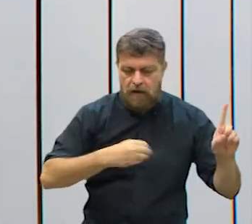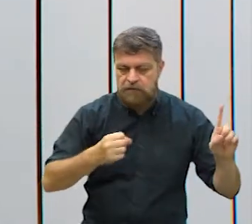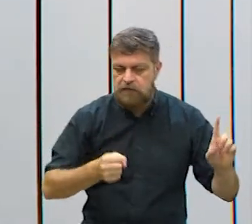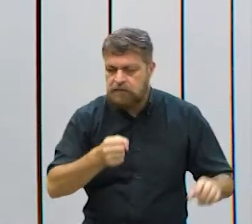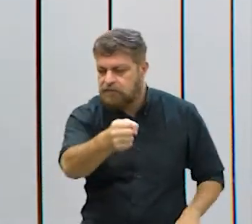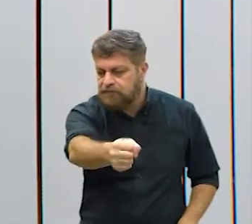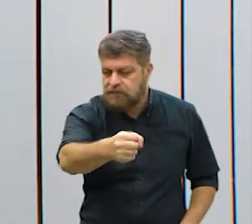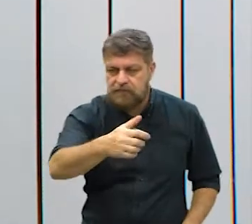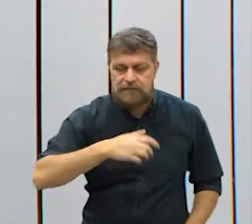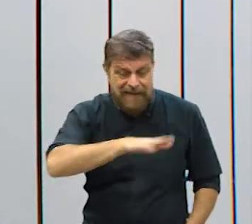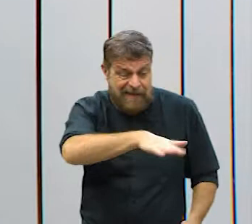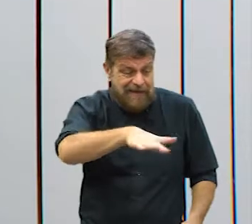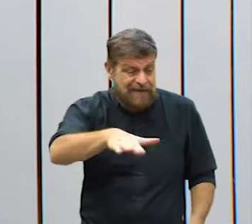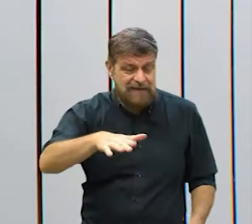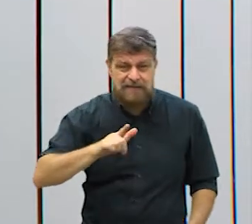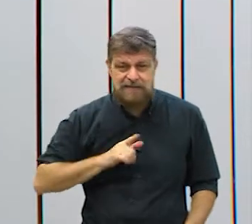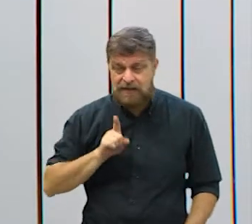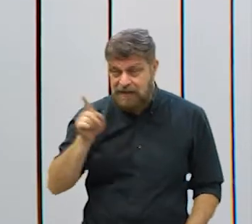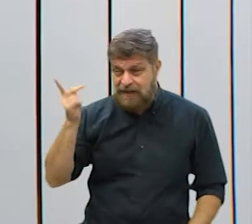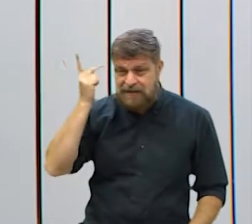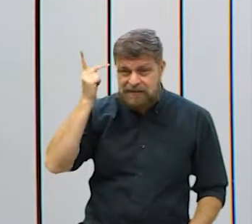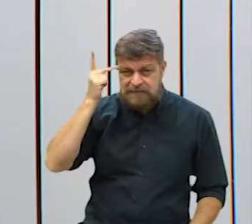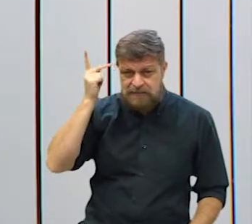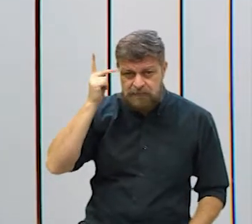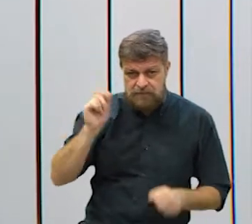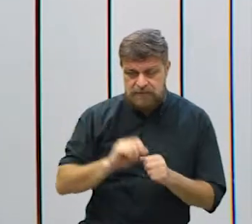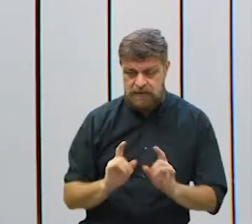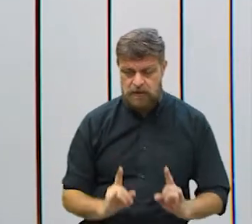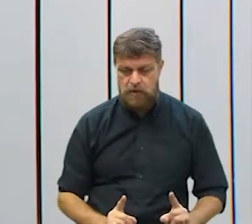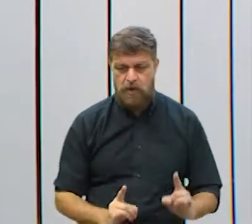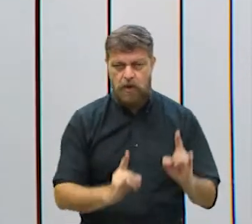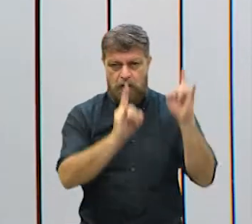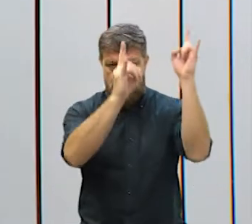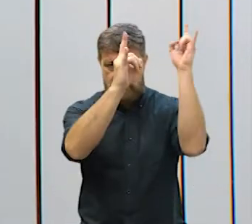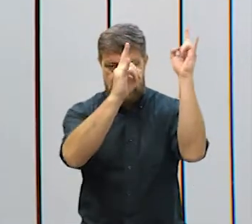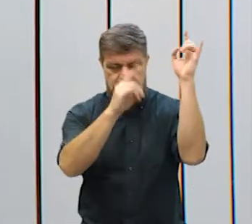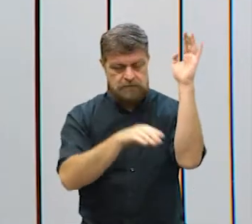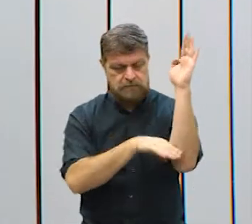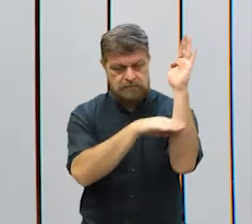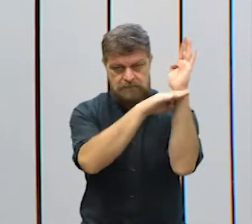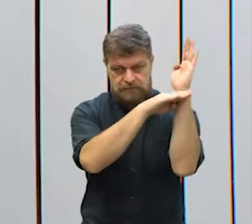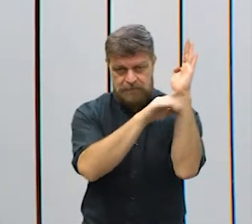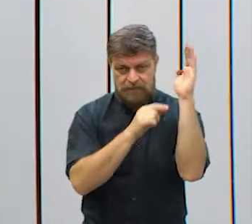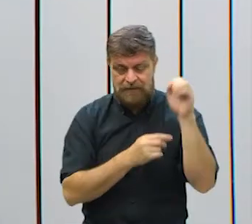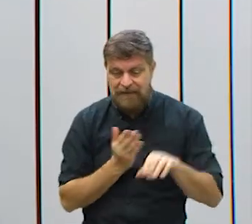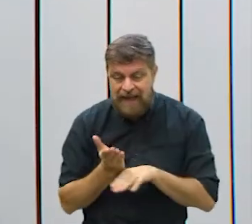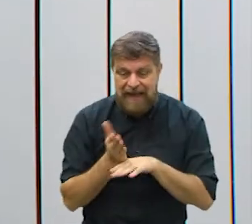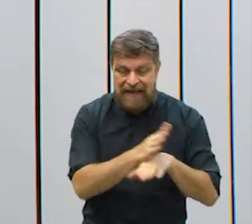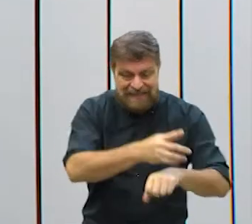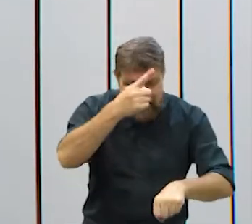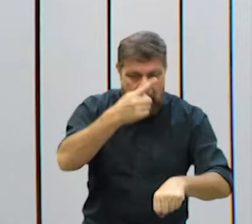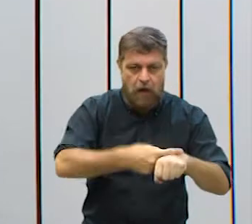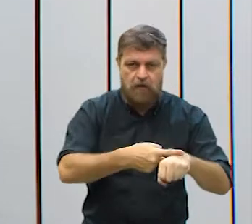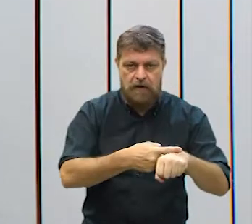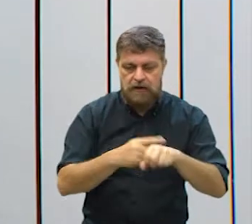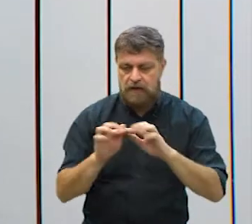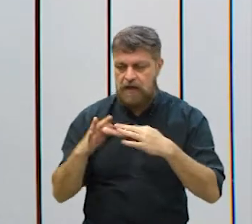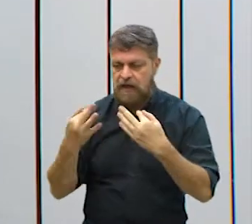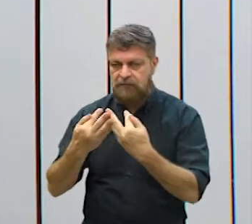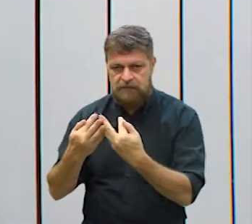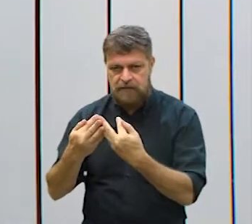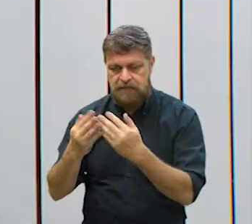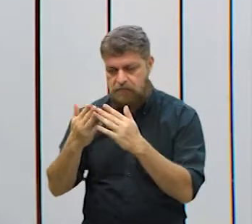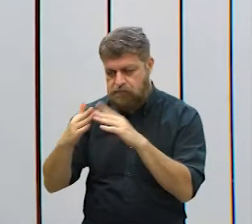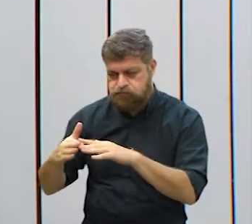outro, e às vezes o filho para outro, de criança. Em São Paulo, eles fizeram com um prédio para esse assistencialismo